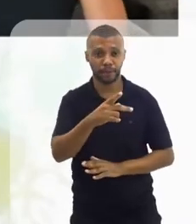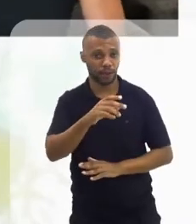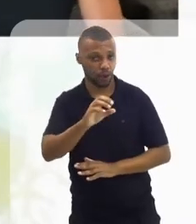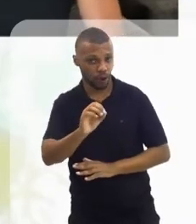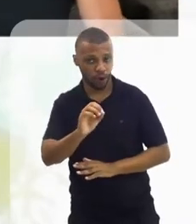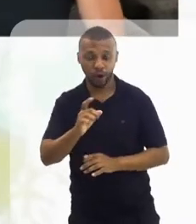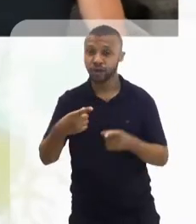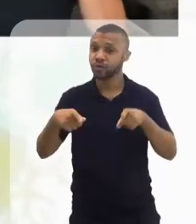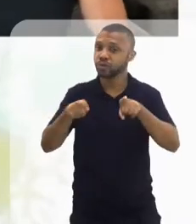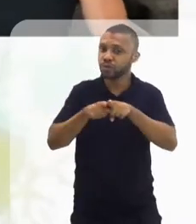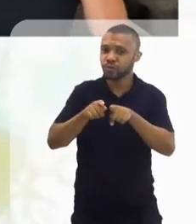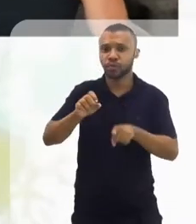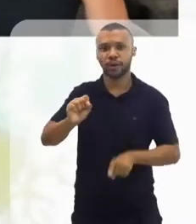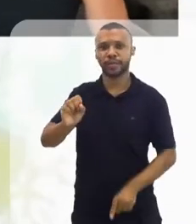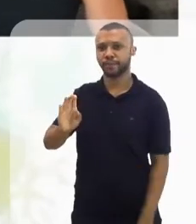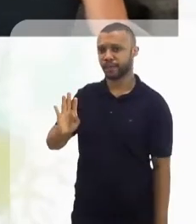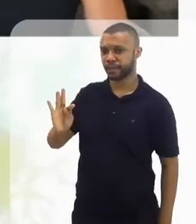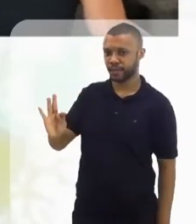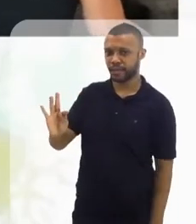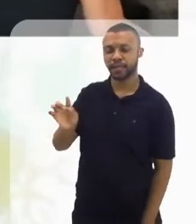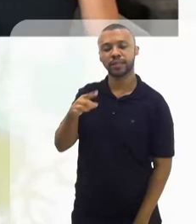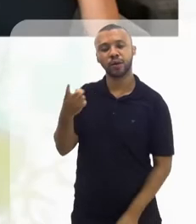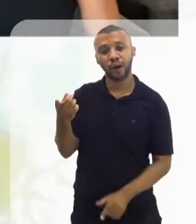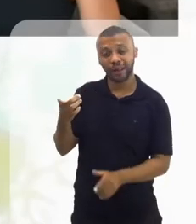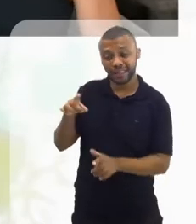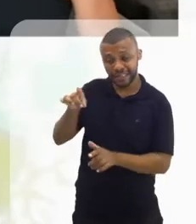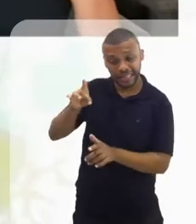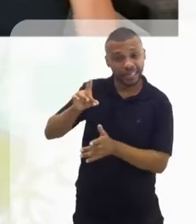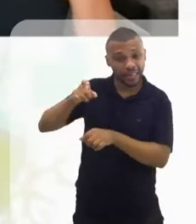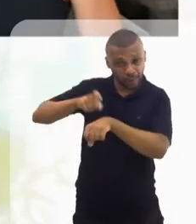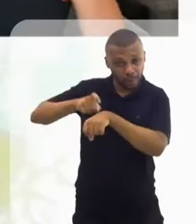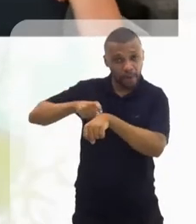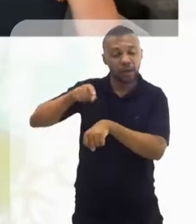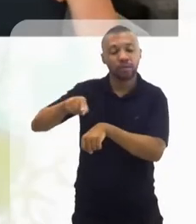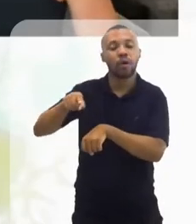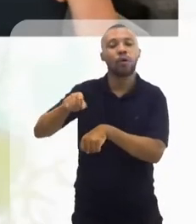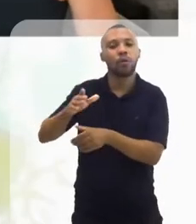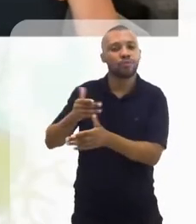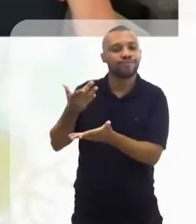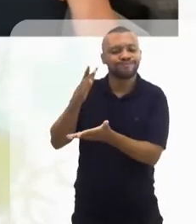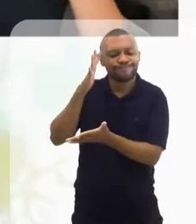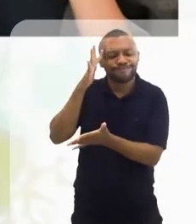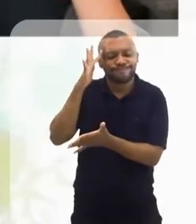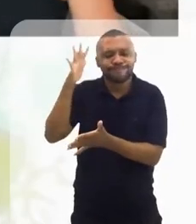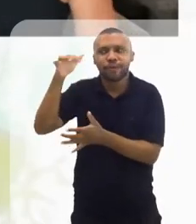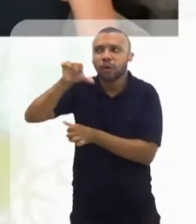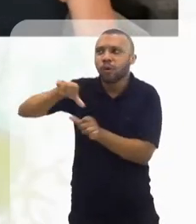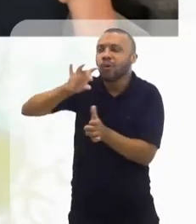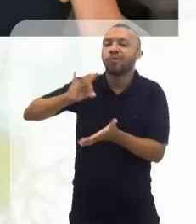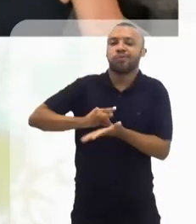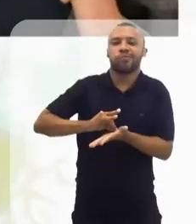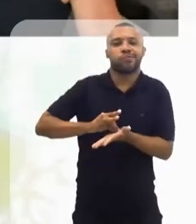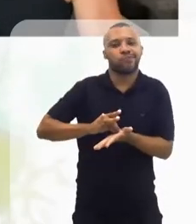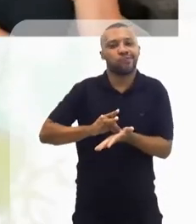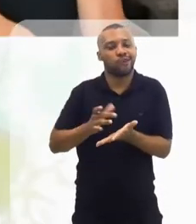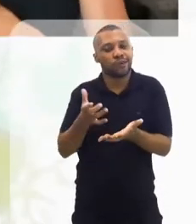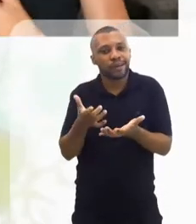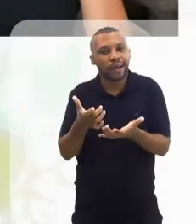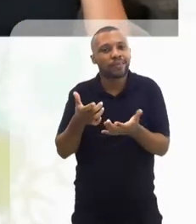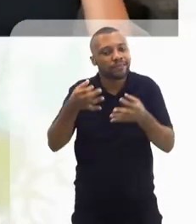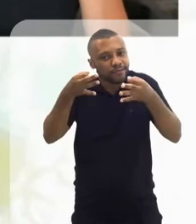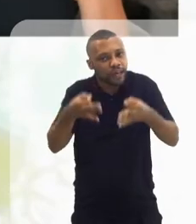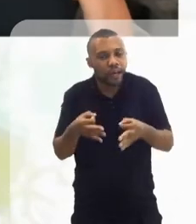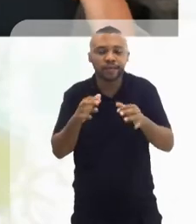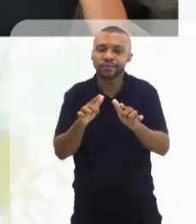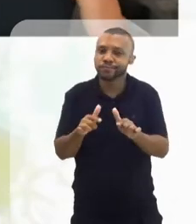com o SBT. E ali eu acabei concretizando, realizando um sonho. E aí eu falei, ah, não, eu quero realmente